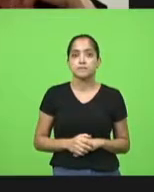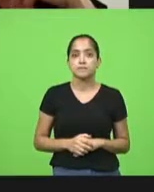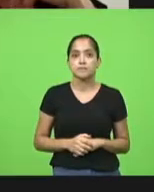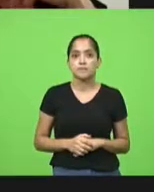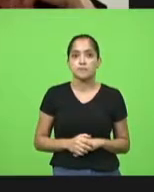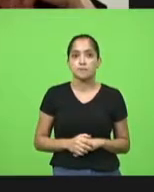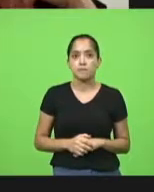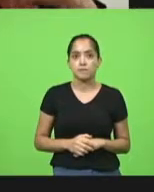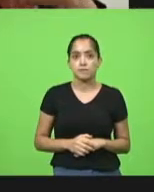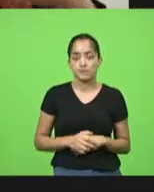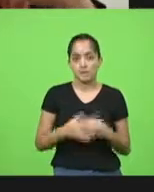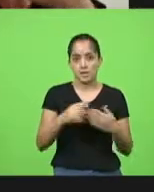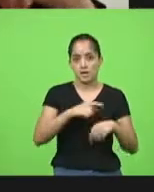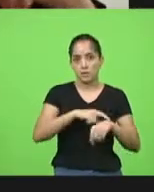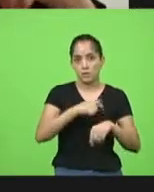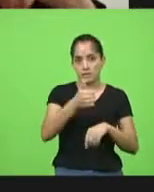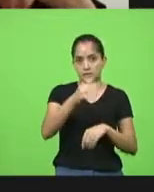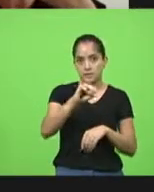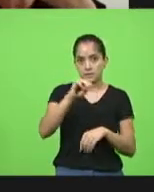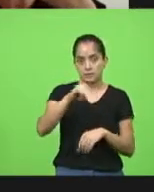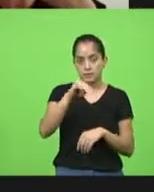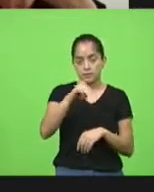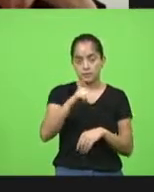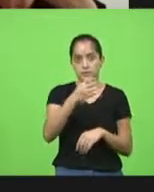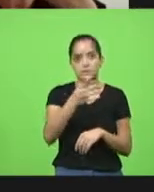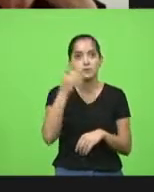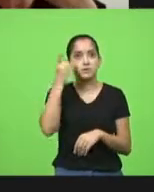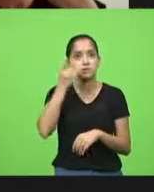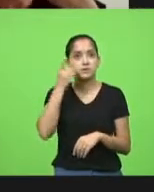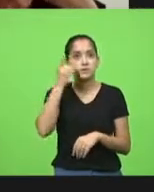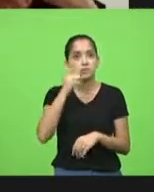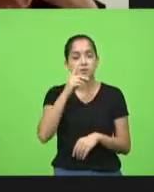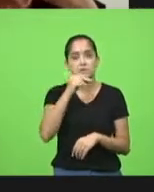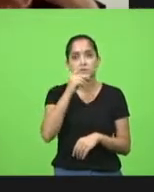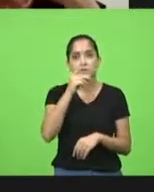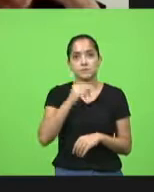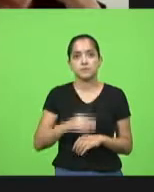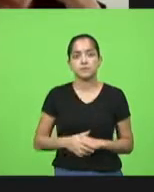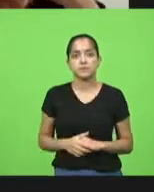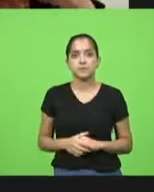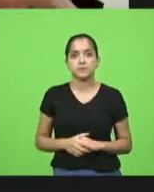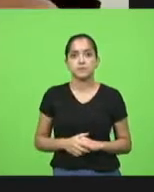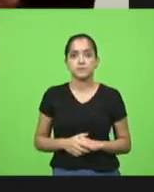Pelo tempo de até 10 minutos, fará uso da palavra o deputado Kennedy Nunes.